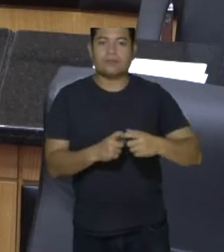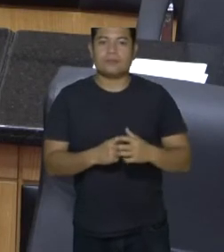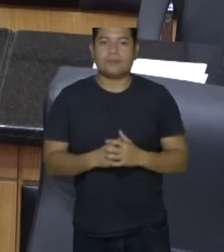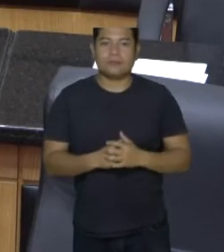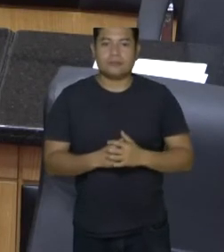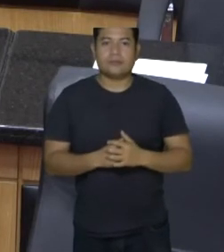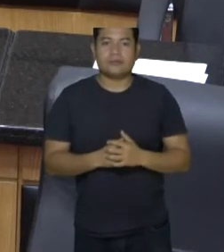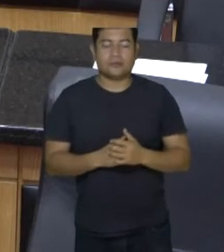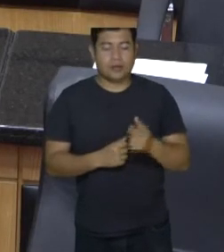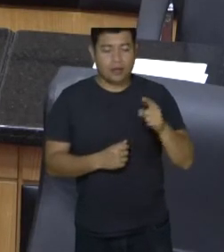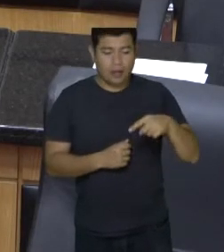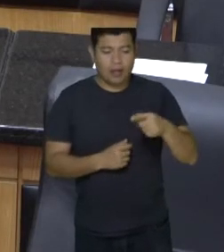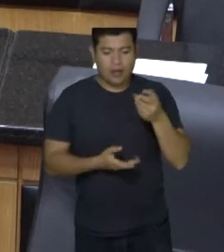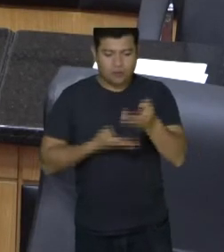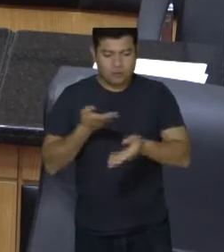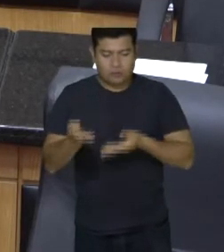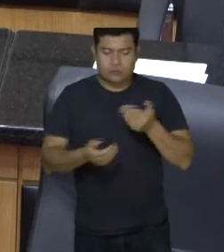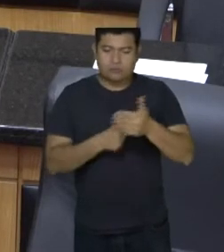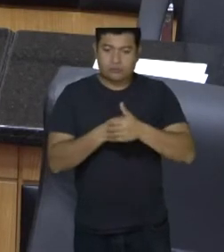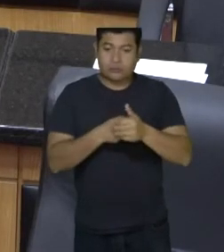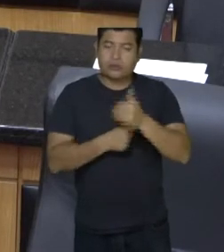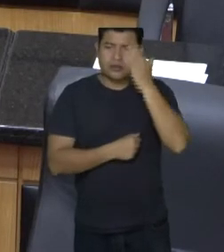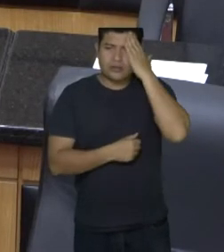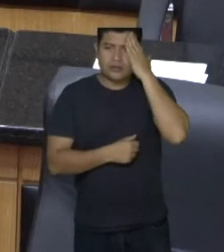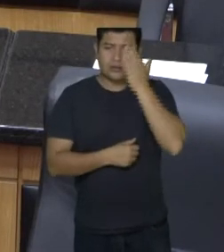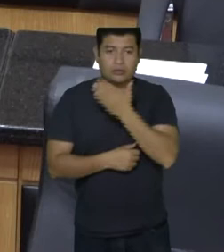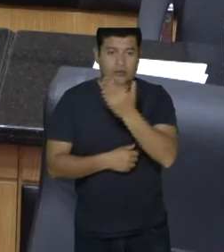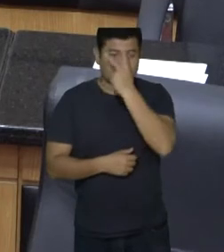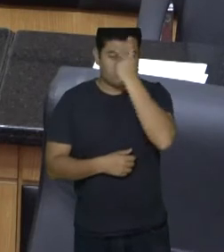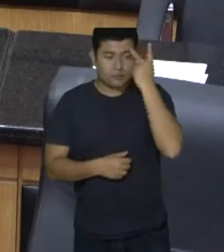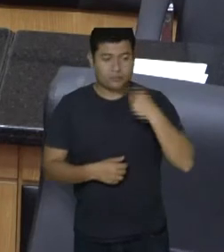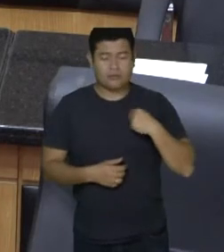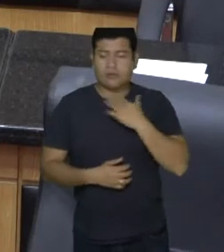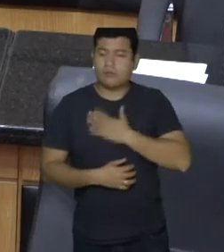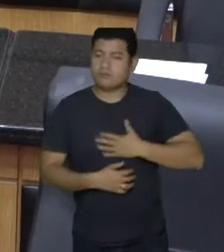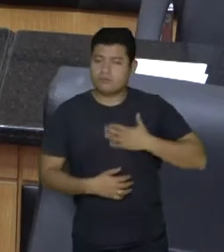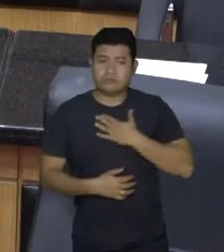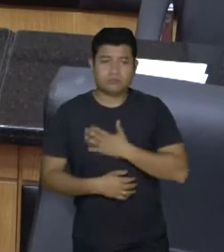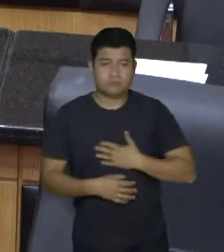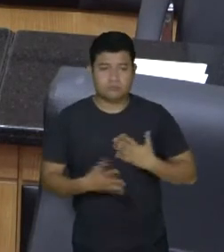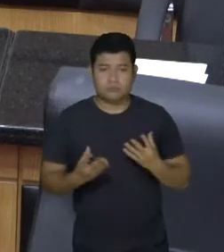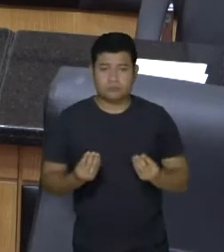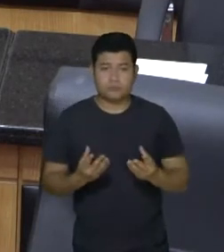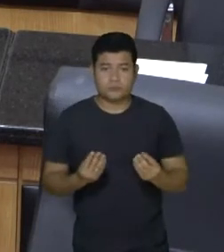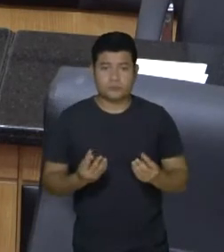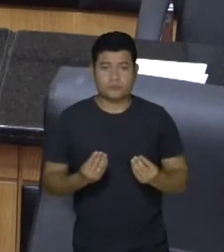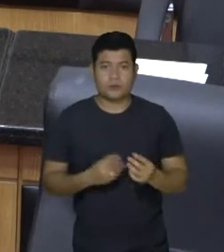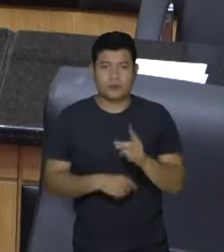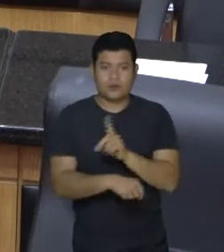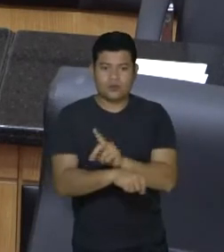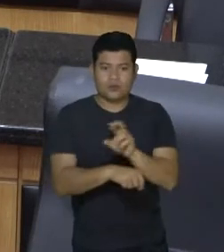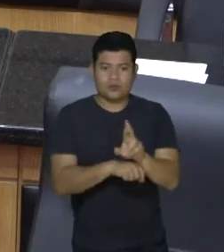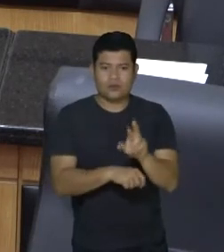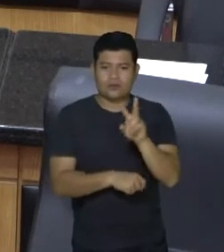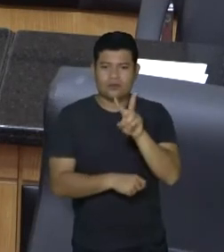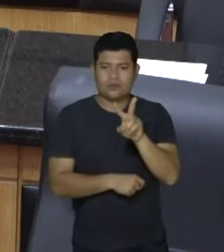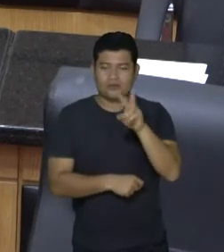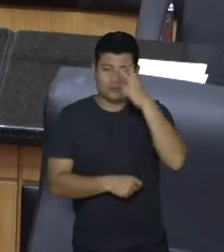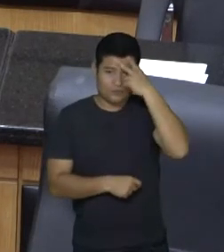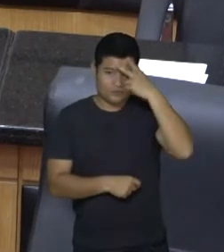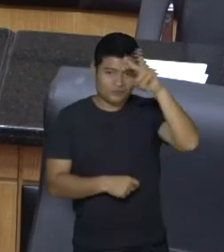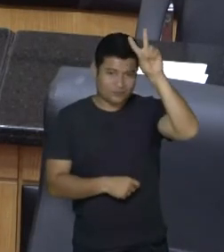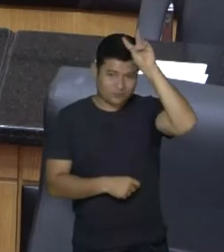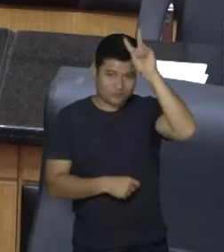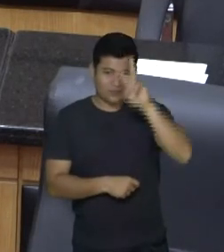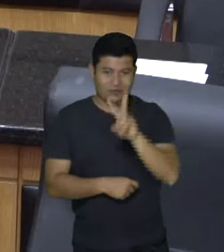tão carinhoso, que a gente sabe que as pessoas gostam muito do doutor Vicente, né? E